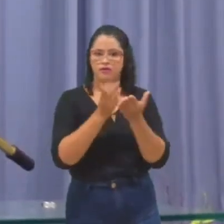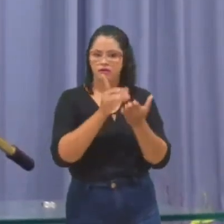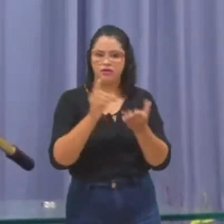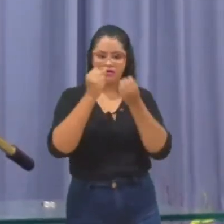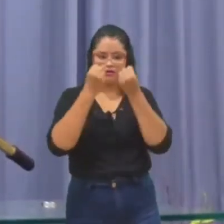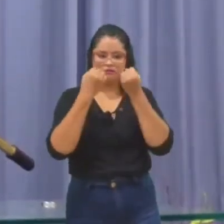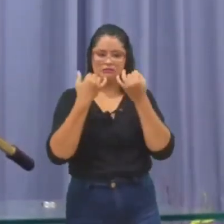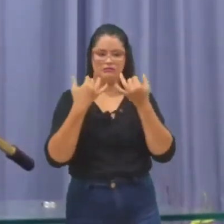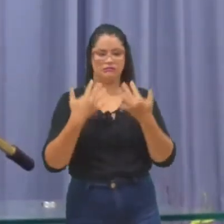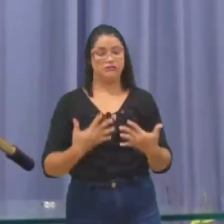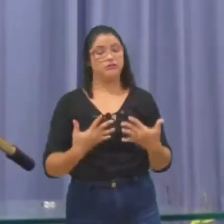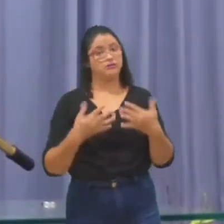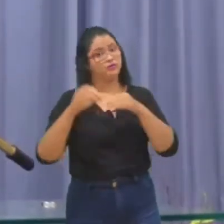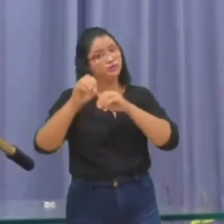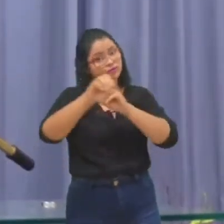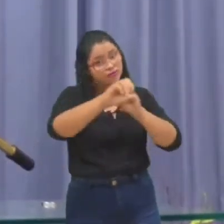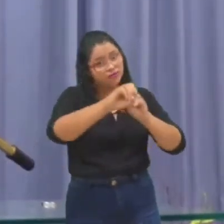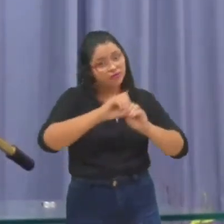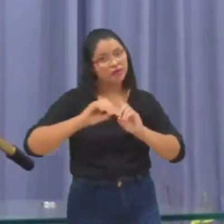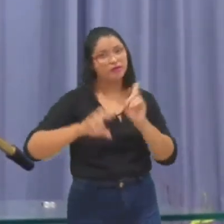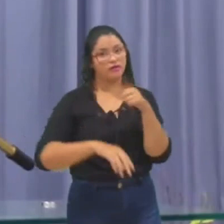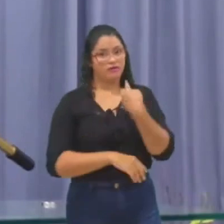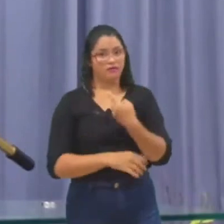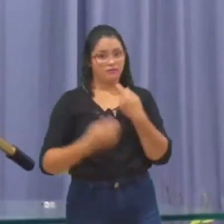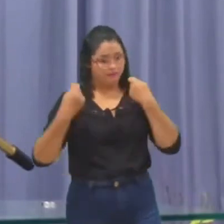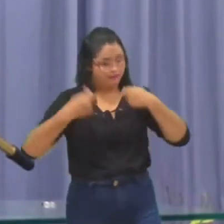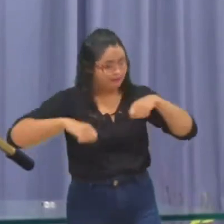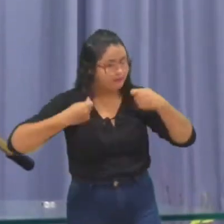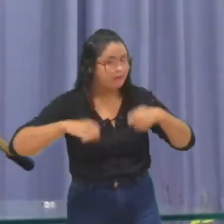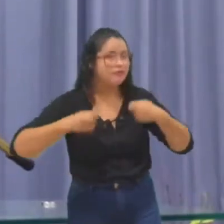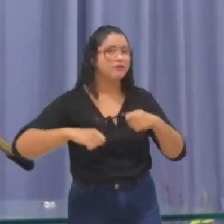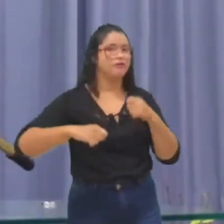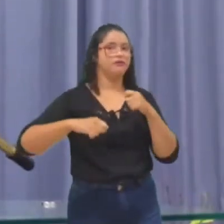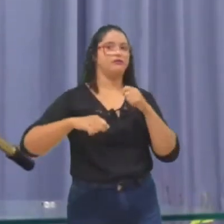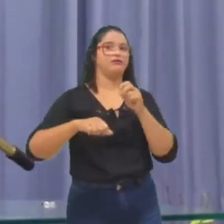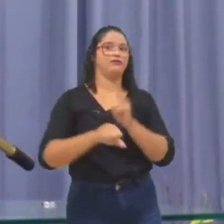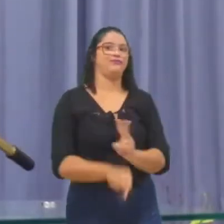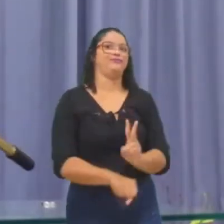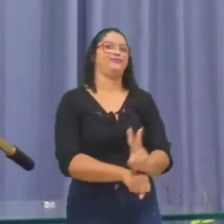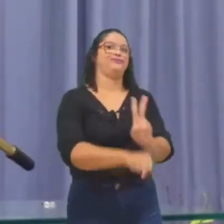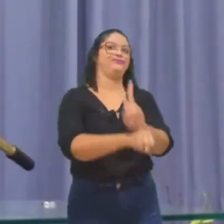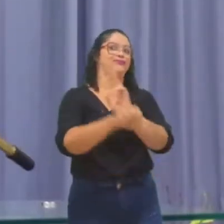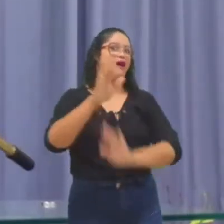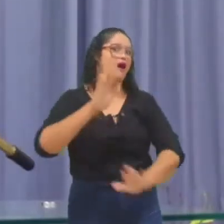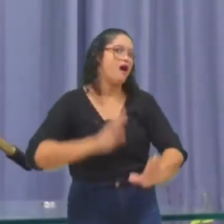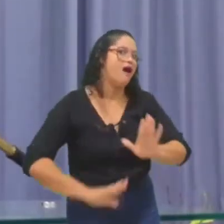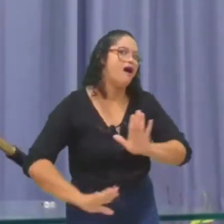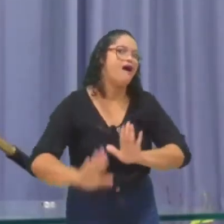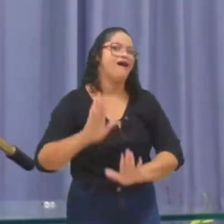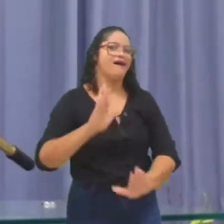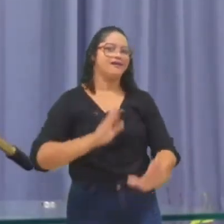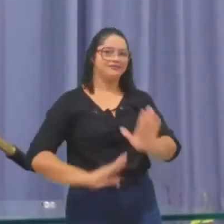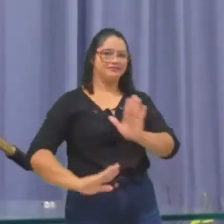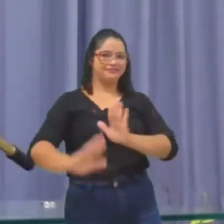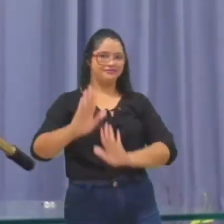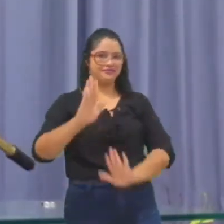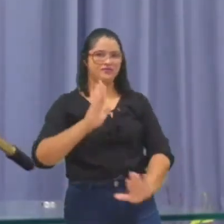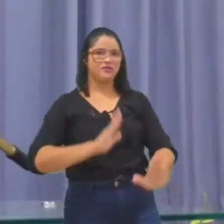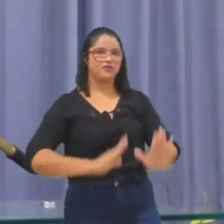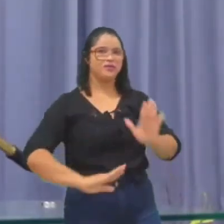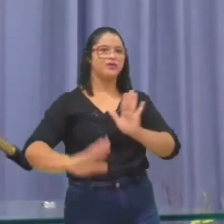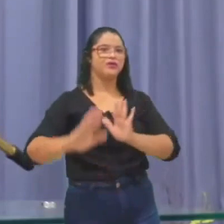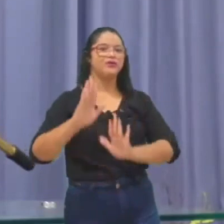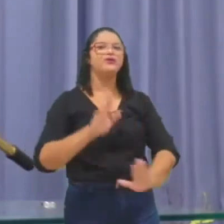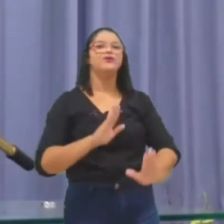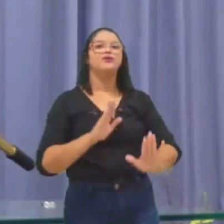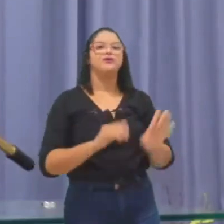Bíblia Sagrada nos ensina que nós precisamos ter cuidado, sim, fazer a nossa parte.